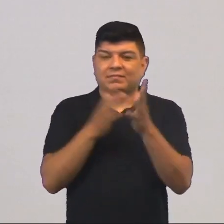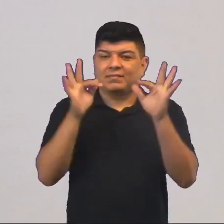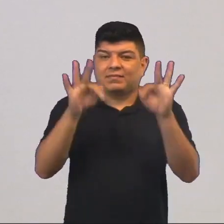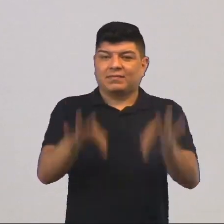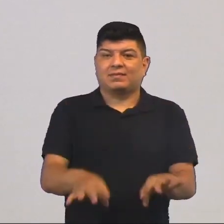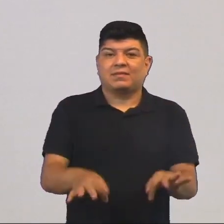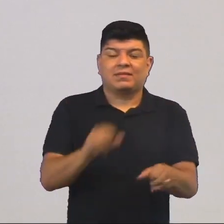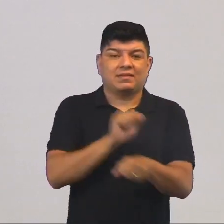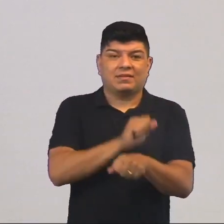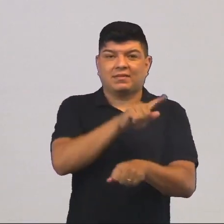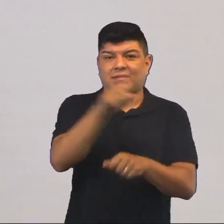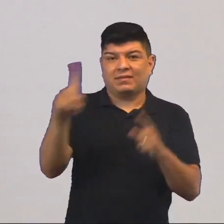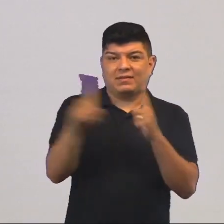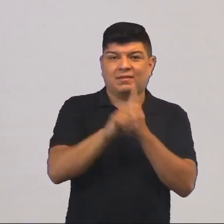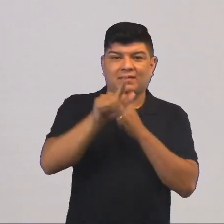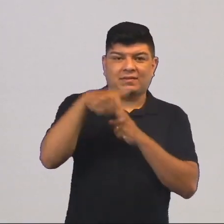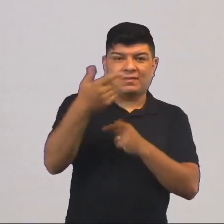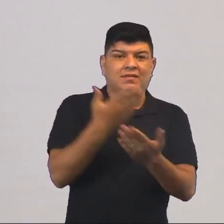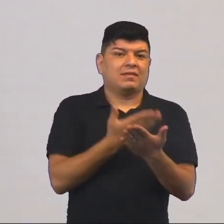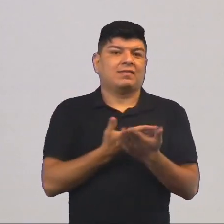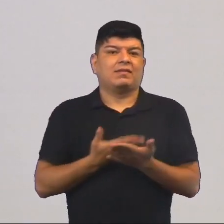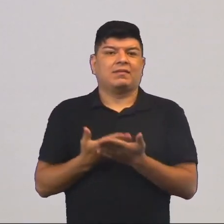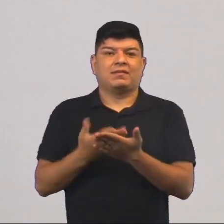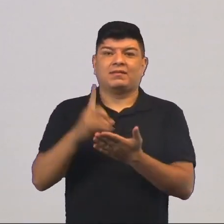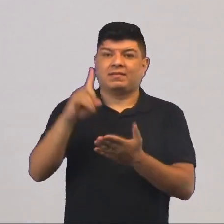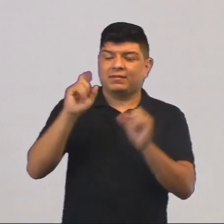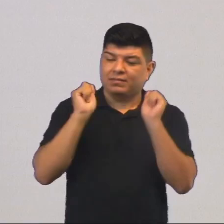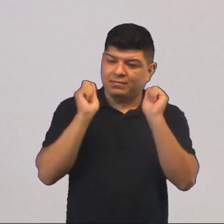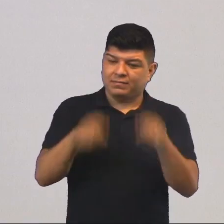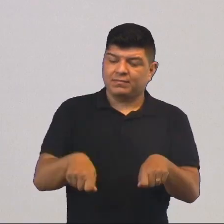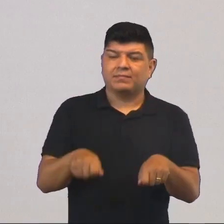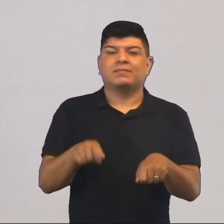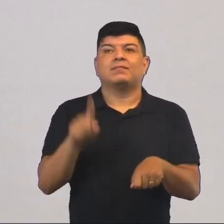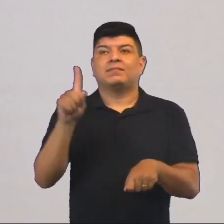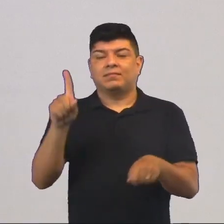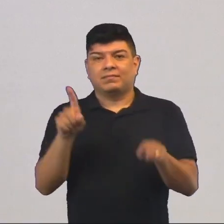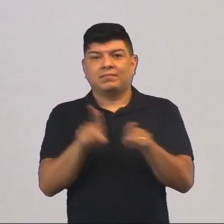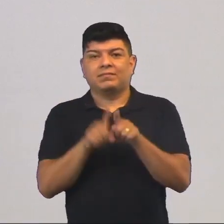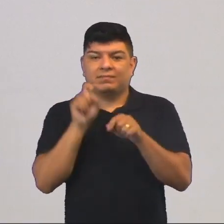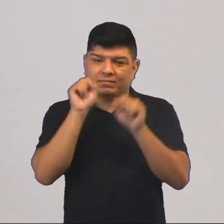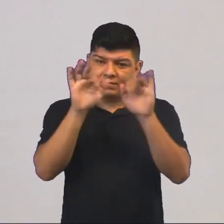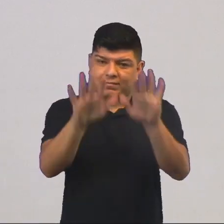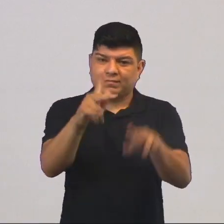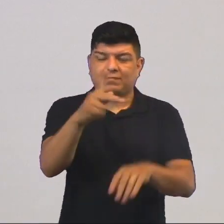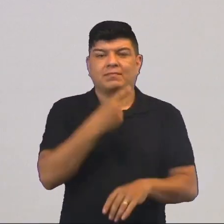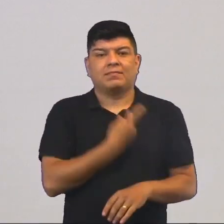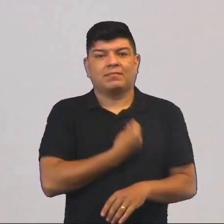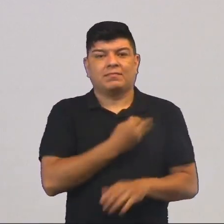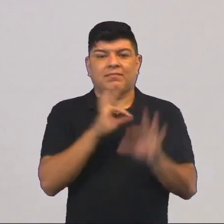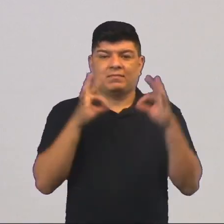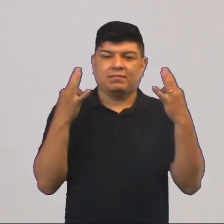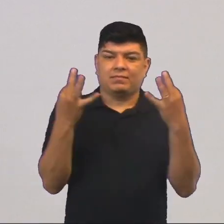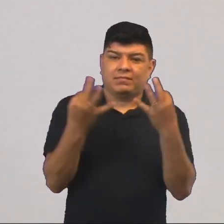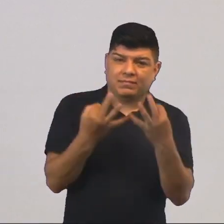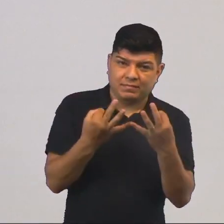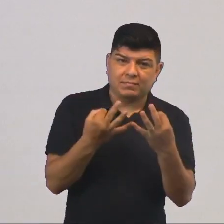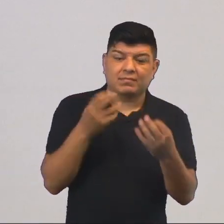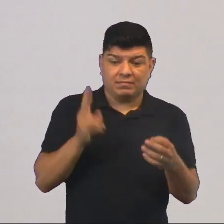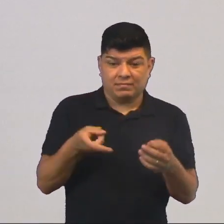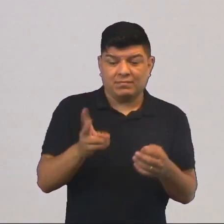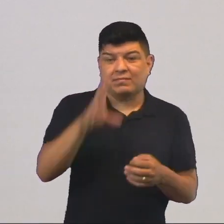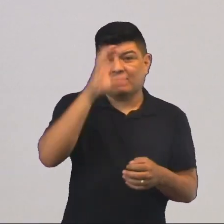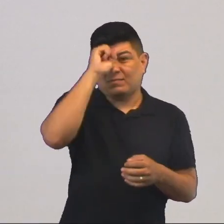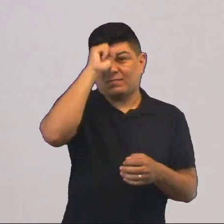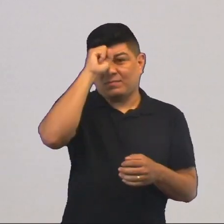o final. Espero encontrá-los em outras aulas, se Deus assim permitir, que Ele também continue abençoando sua vida e a sua família. Quer